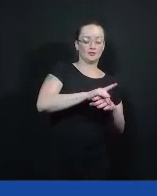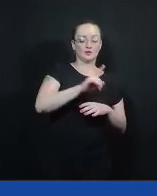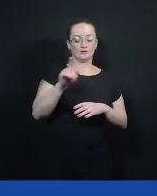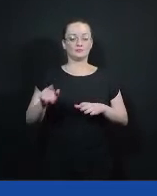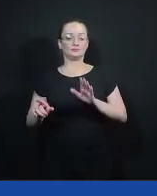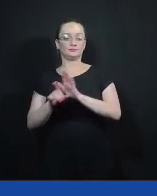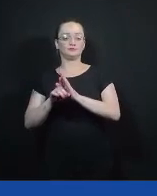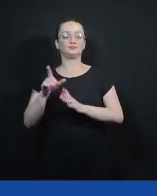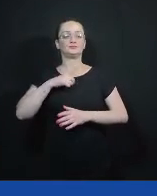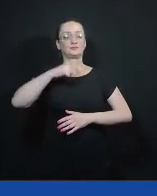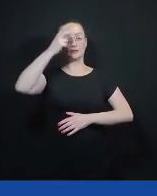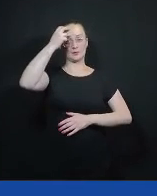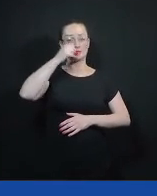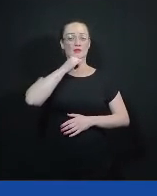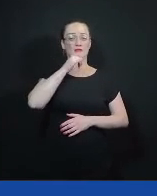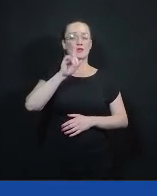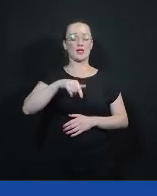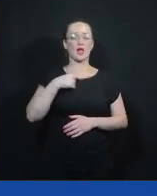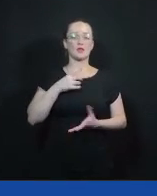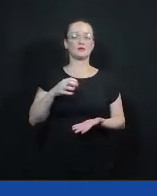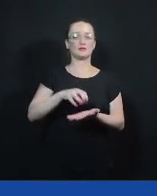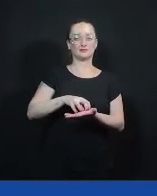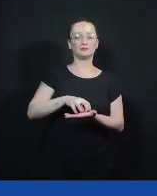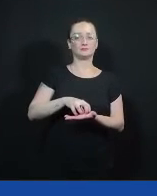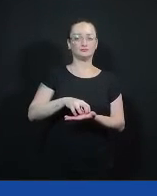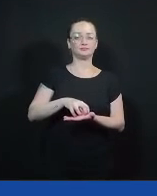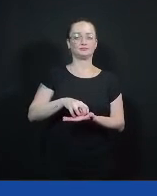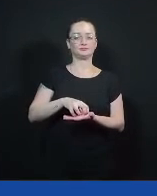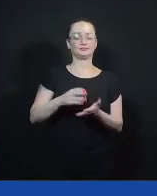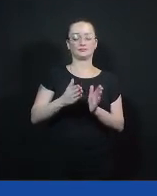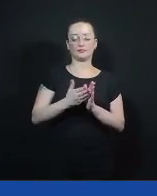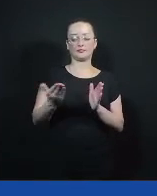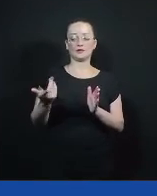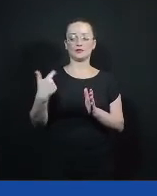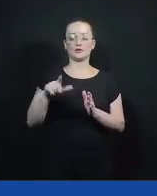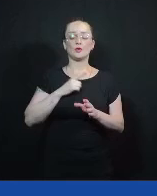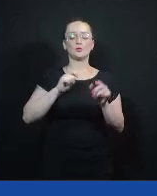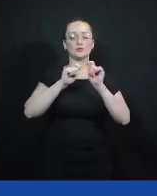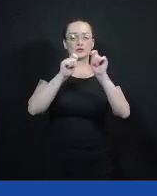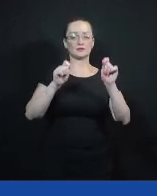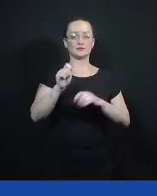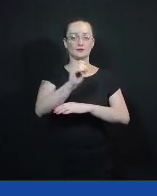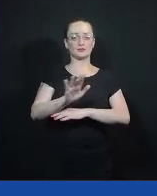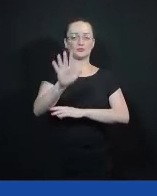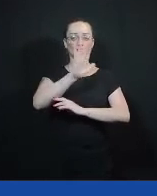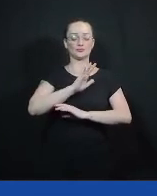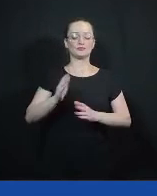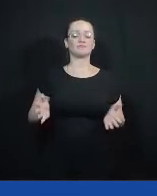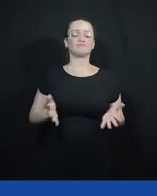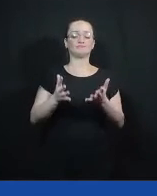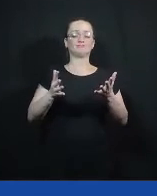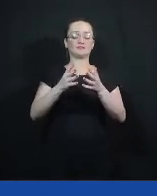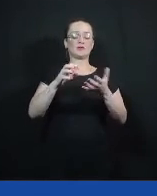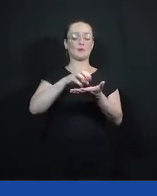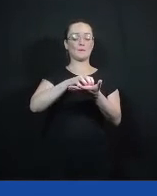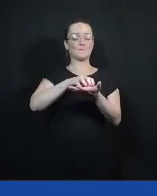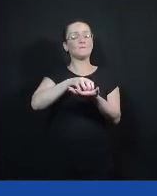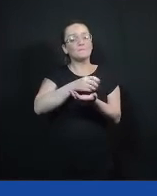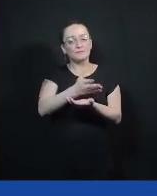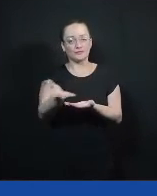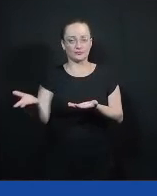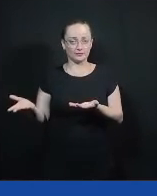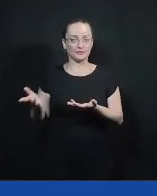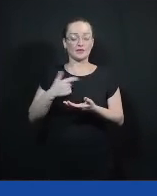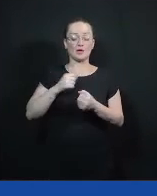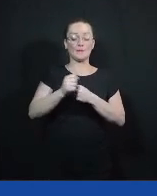temos uma cultura ainda muito centralizadora, a despeito de termos um sistema federativo que incentiva a descentralização.